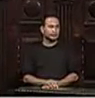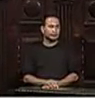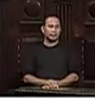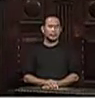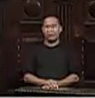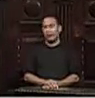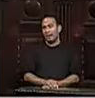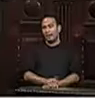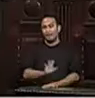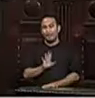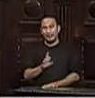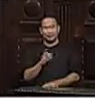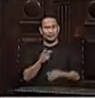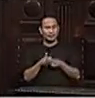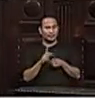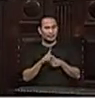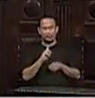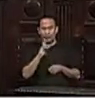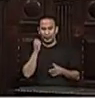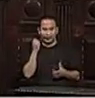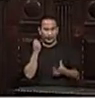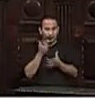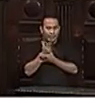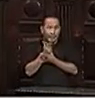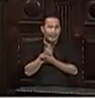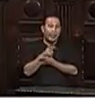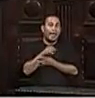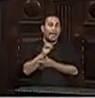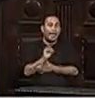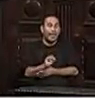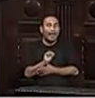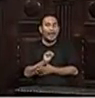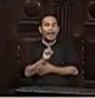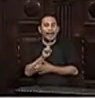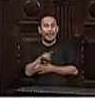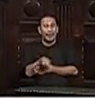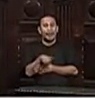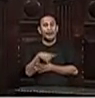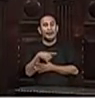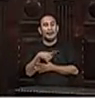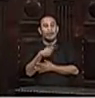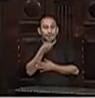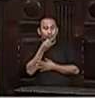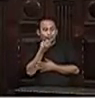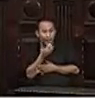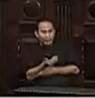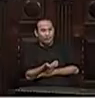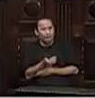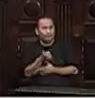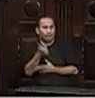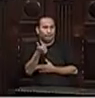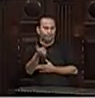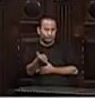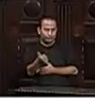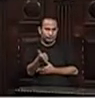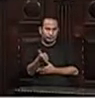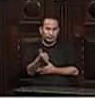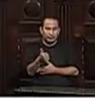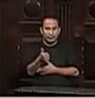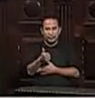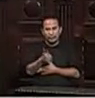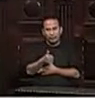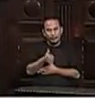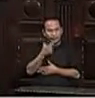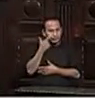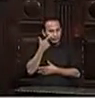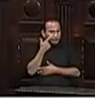do gasto, é a qualidade do gasto. Essa discussão da qualidade do